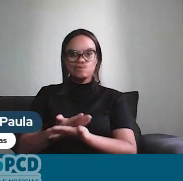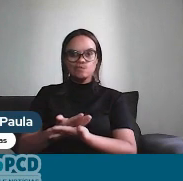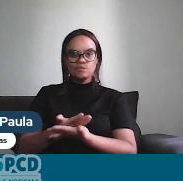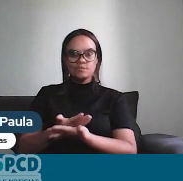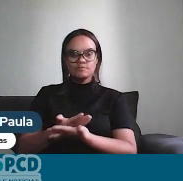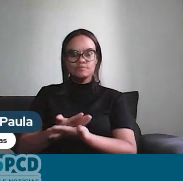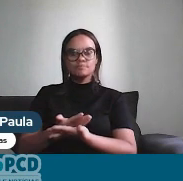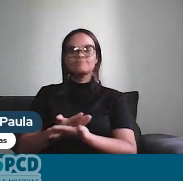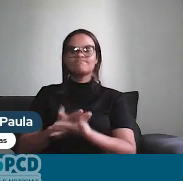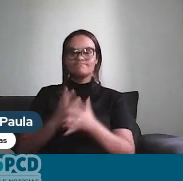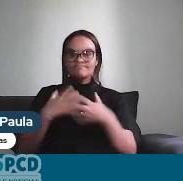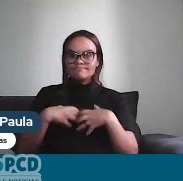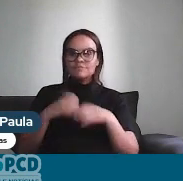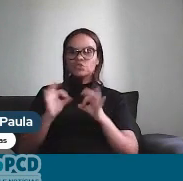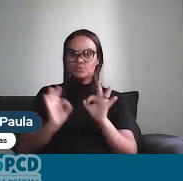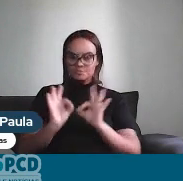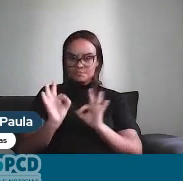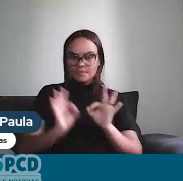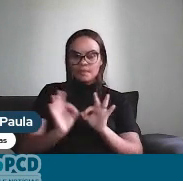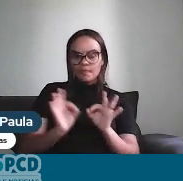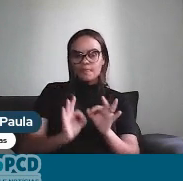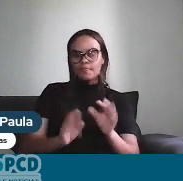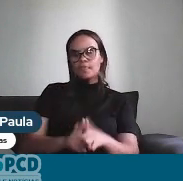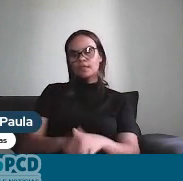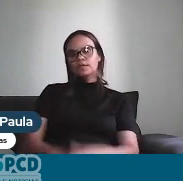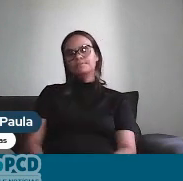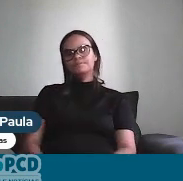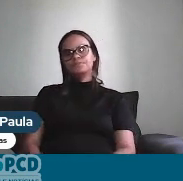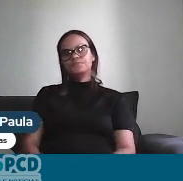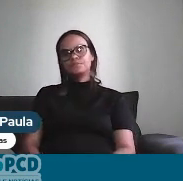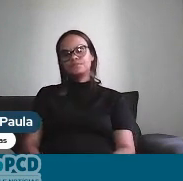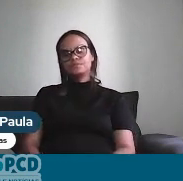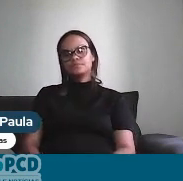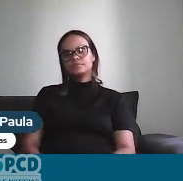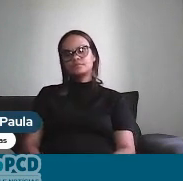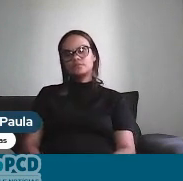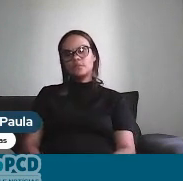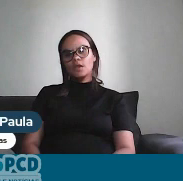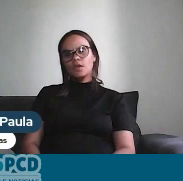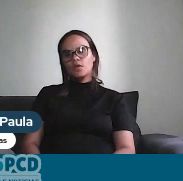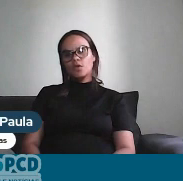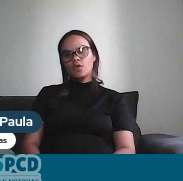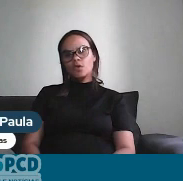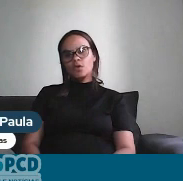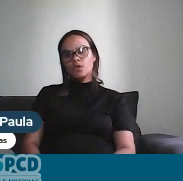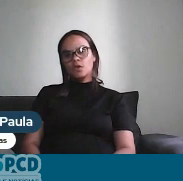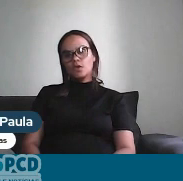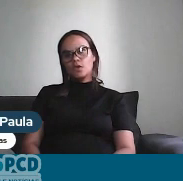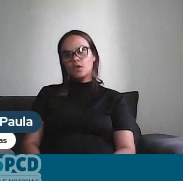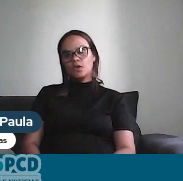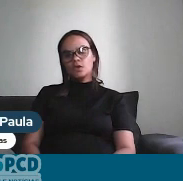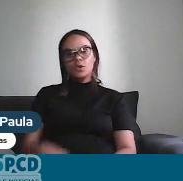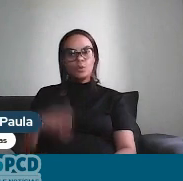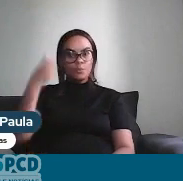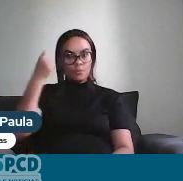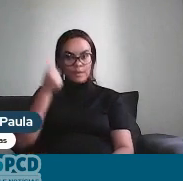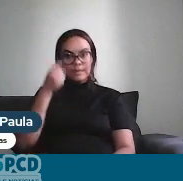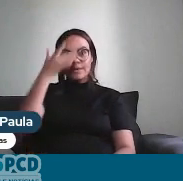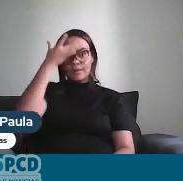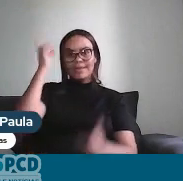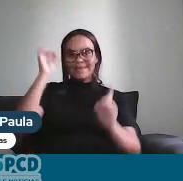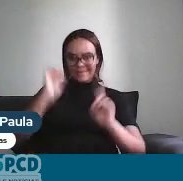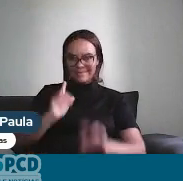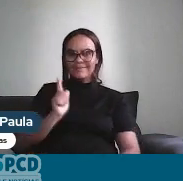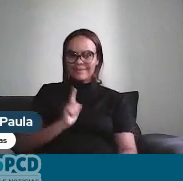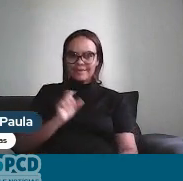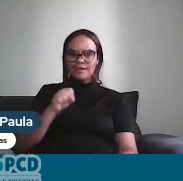trabalhada. Pessoas, eu não estou dizendo que não haja pessoas brancas com deficiência,